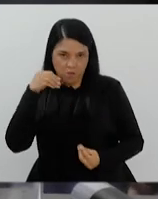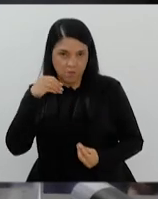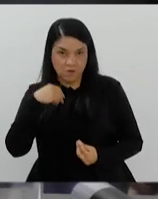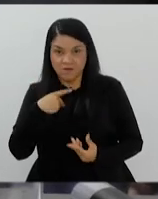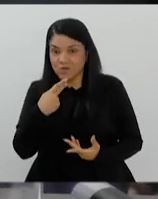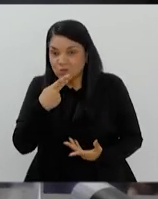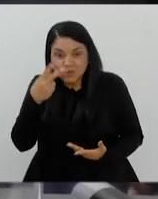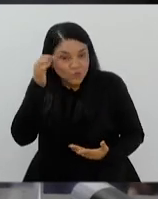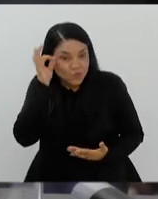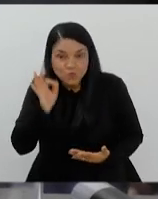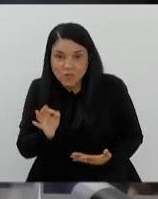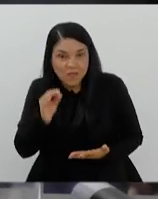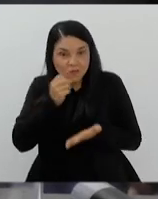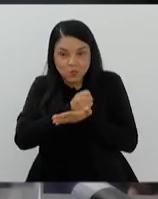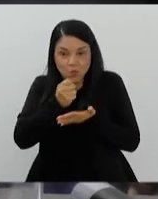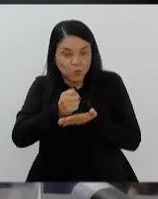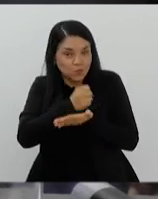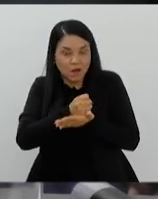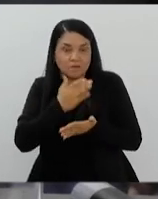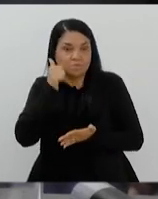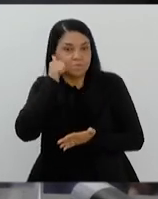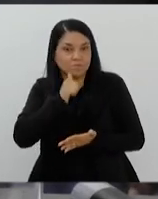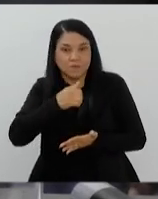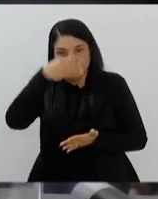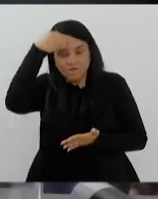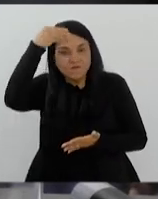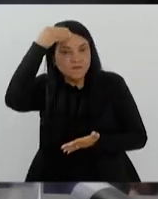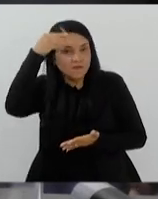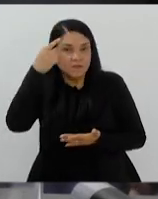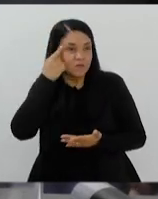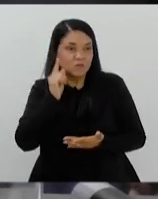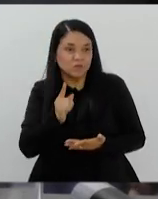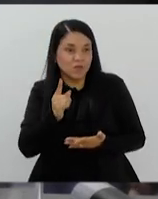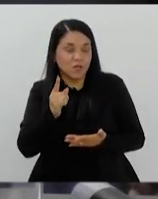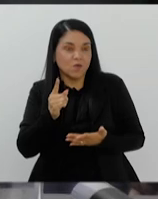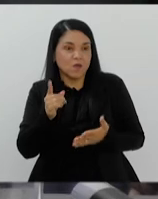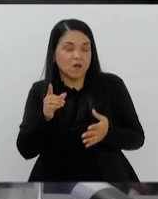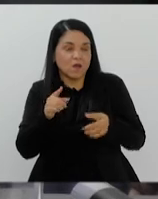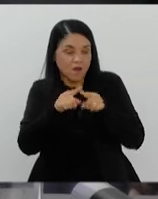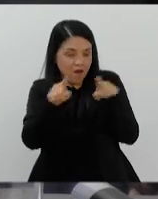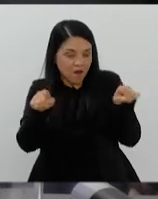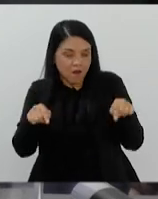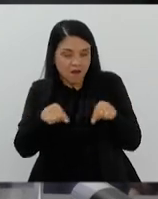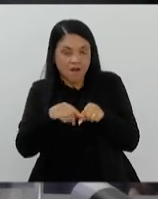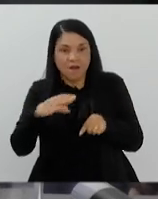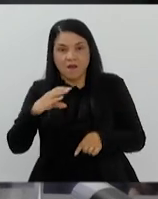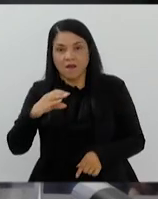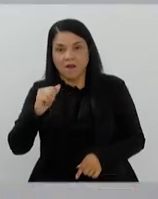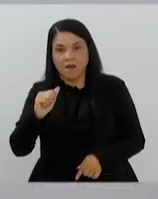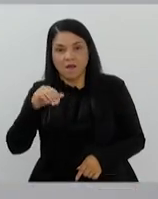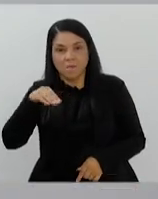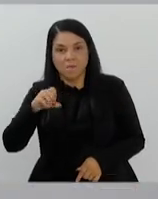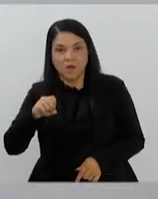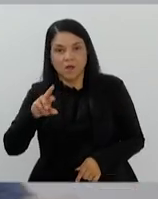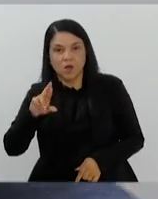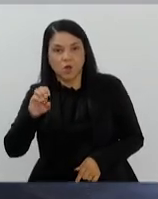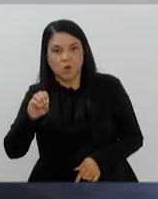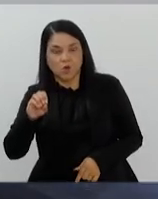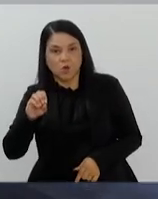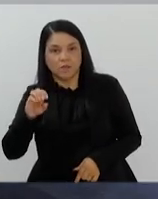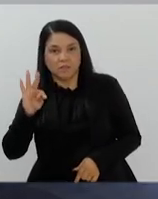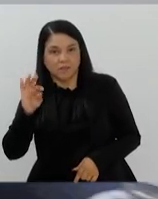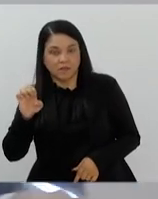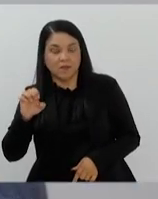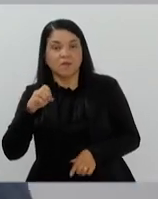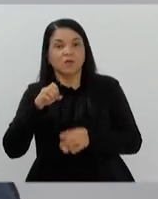de contrato da minha filhada com o camarote do Globo que a senhora patrocinou a senhora não sabe não sei Foi uma coincidência encontrar com ela